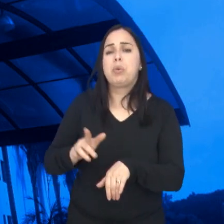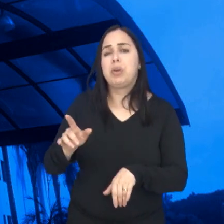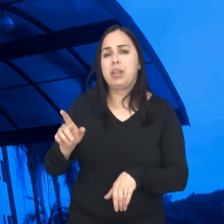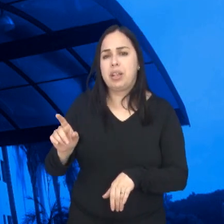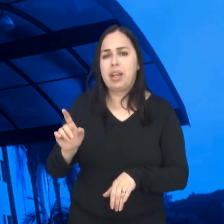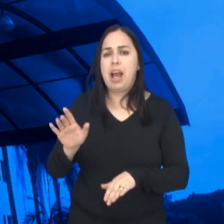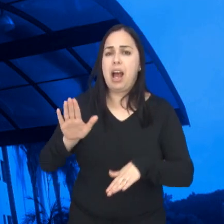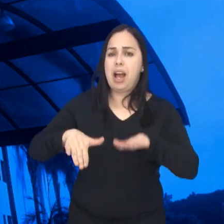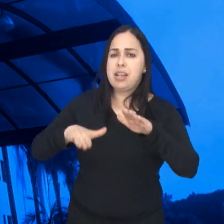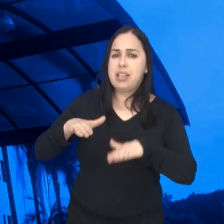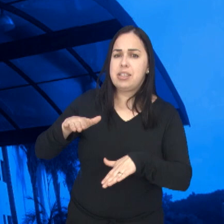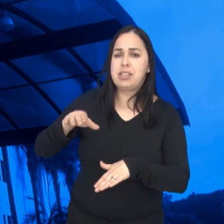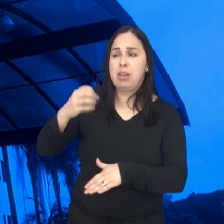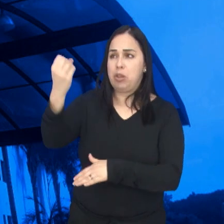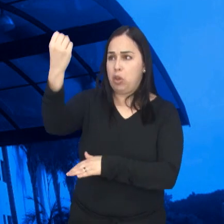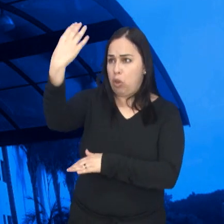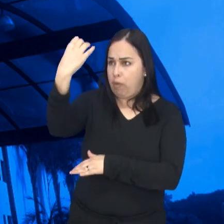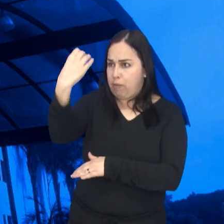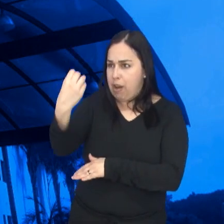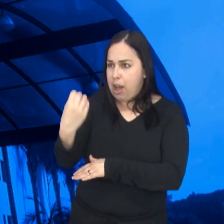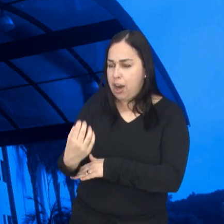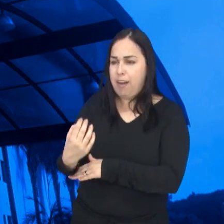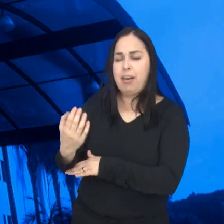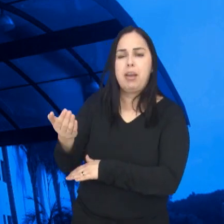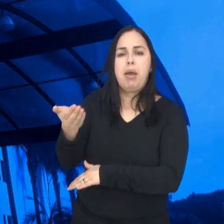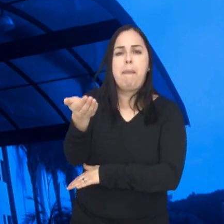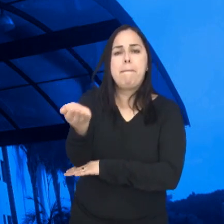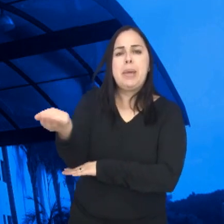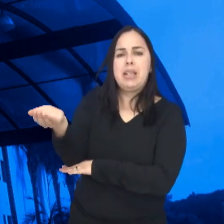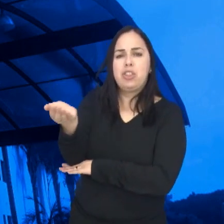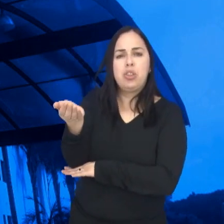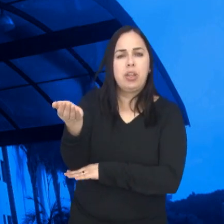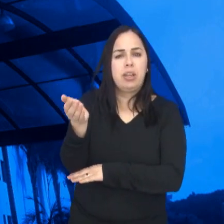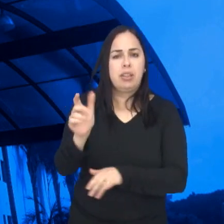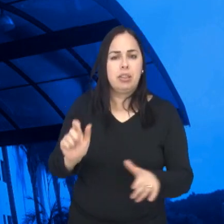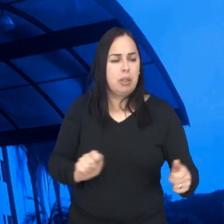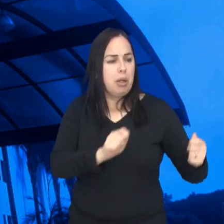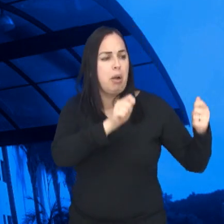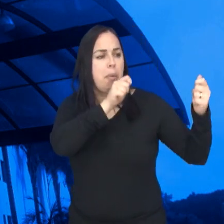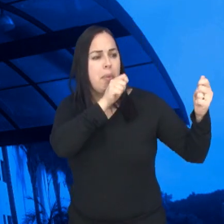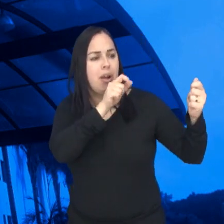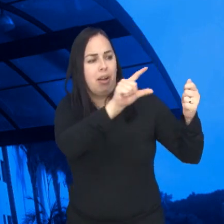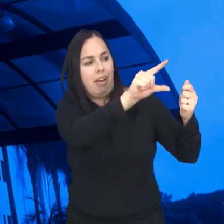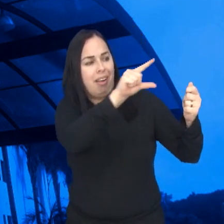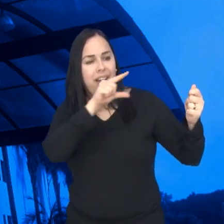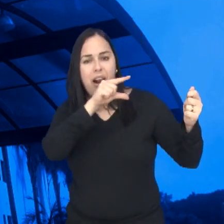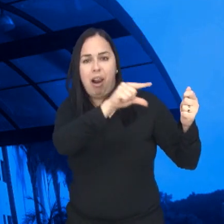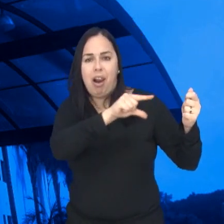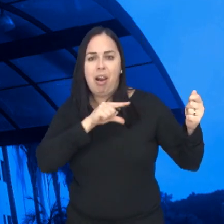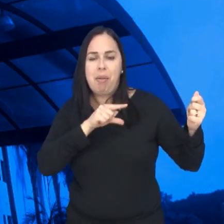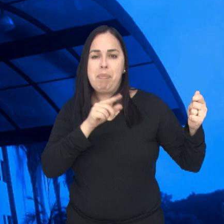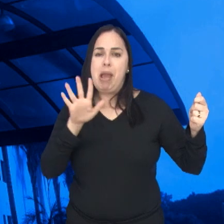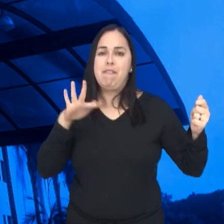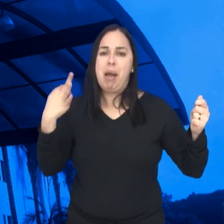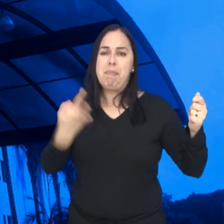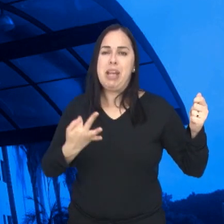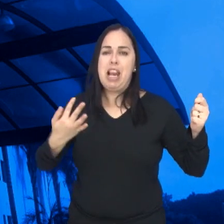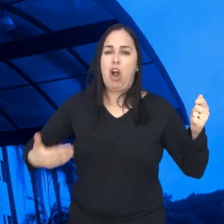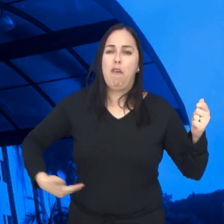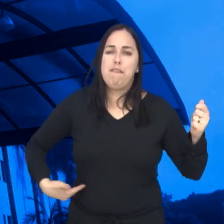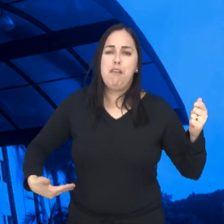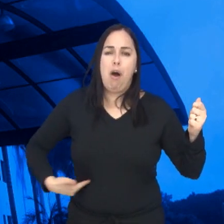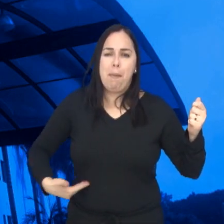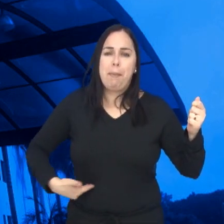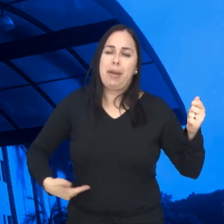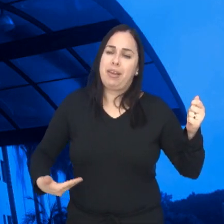estão nos faróis, nas esquinas, pedindo ajuda com o título "Minha família está passando